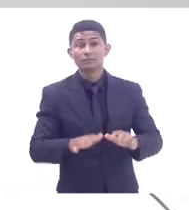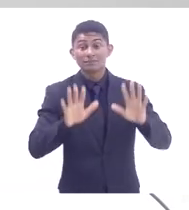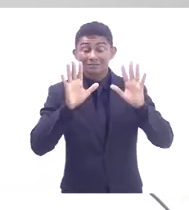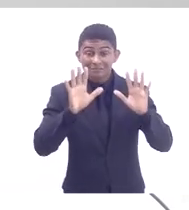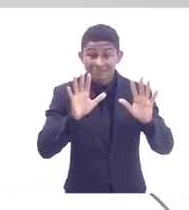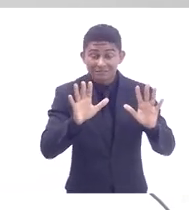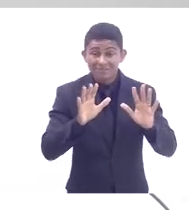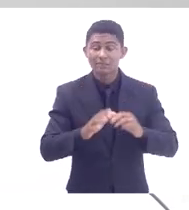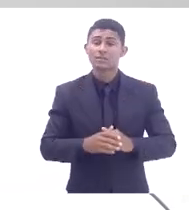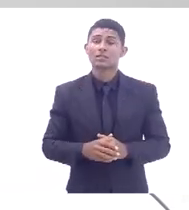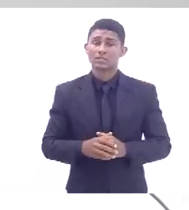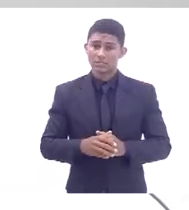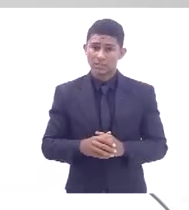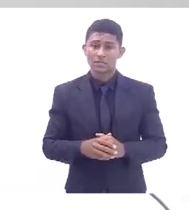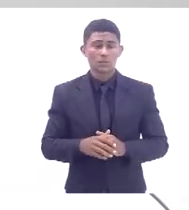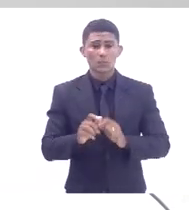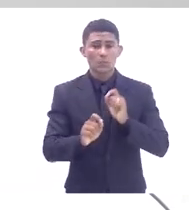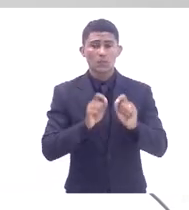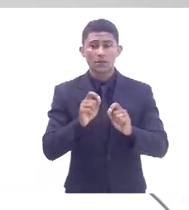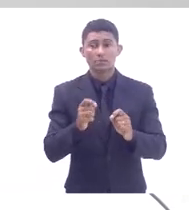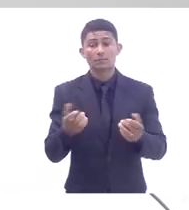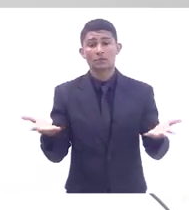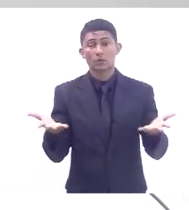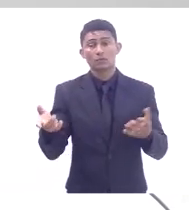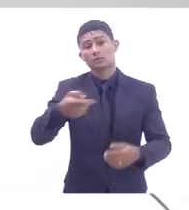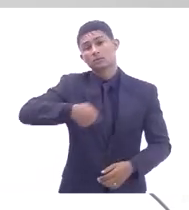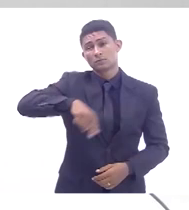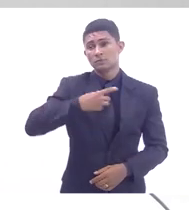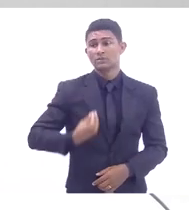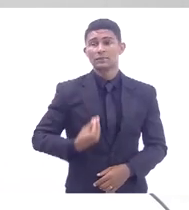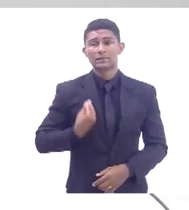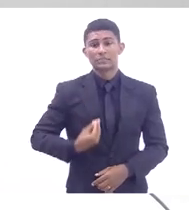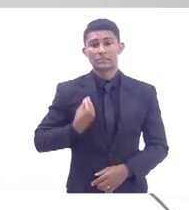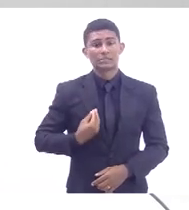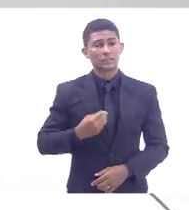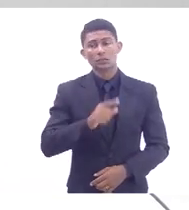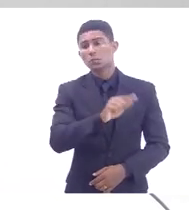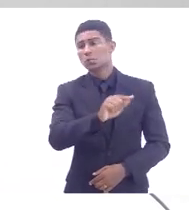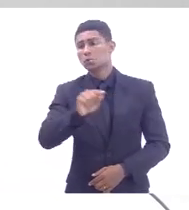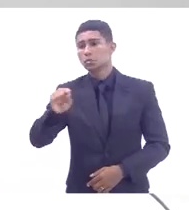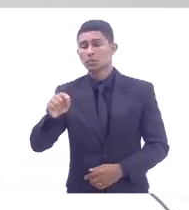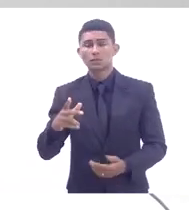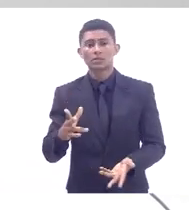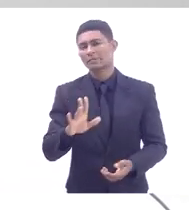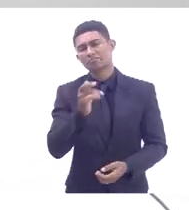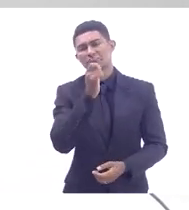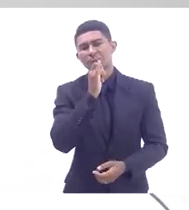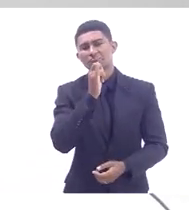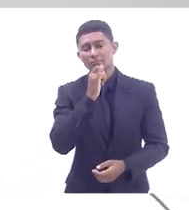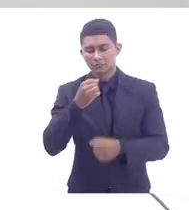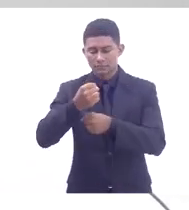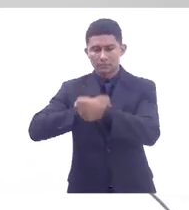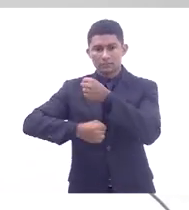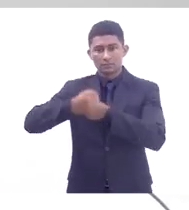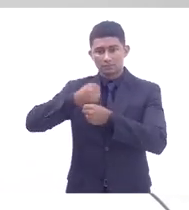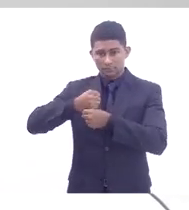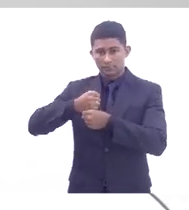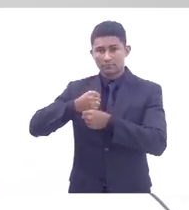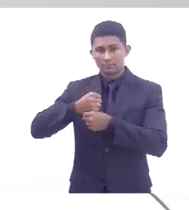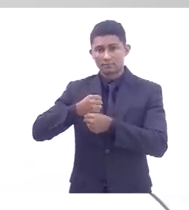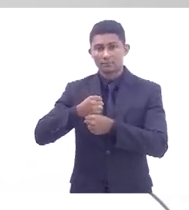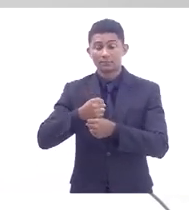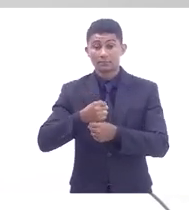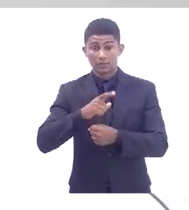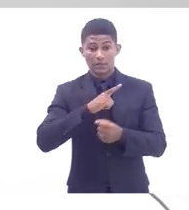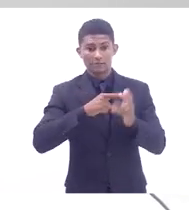mais do que isso não é mais do que isso nós vivemos uma uma circunstância em que por exemplo no ano passado é